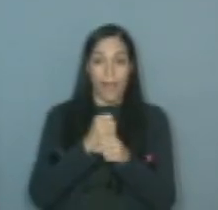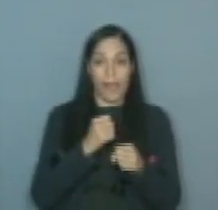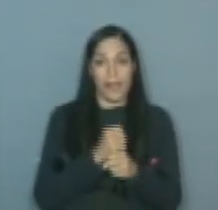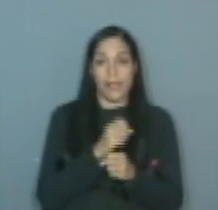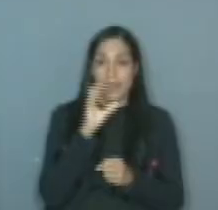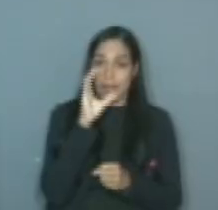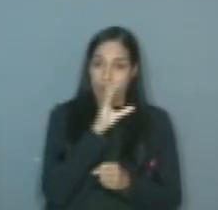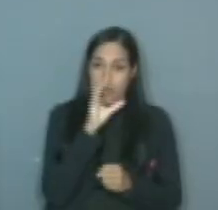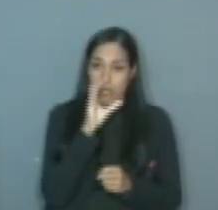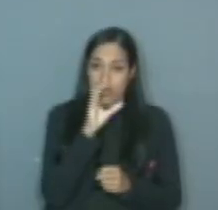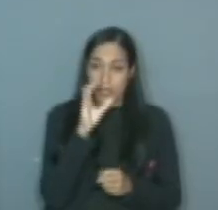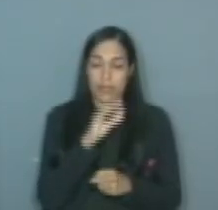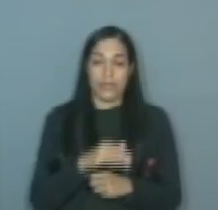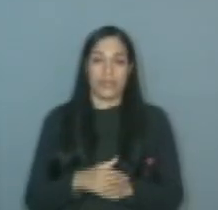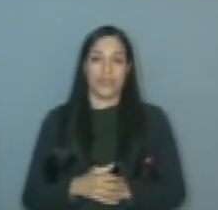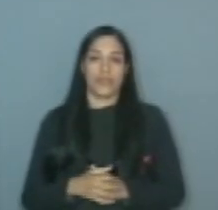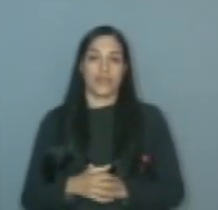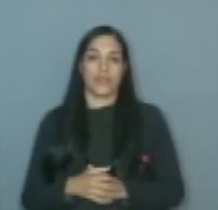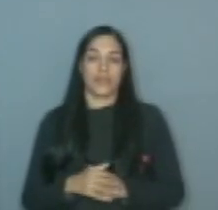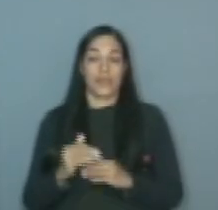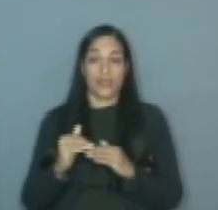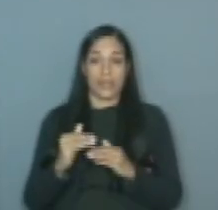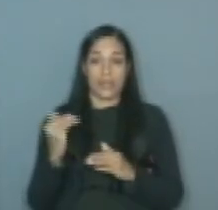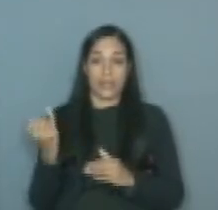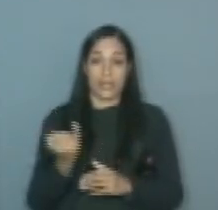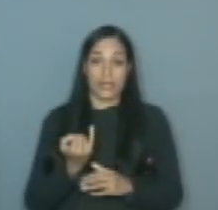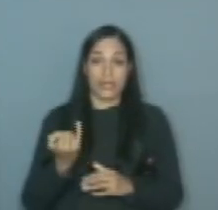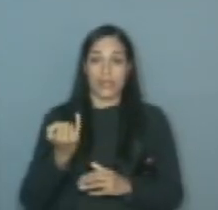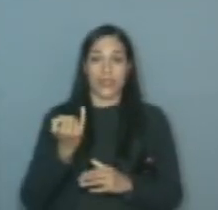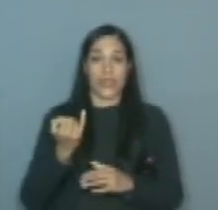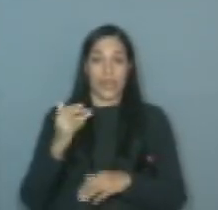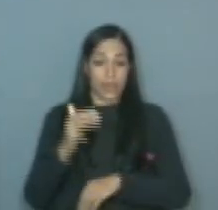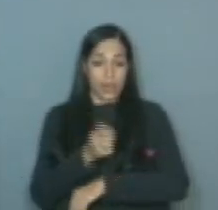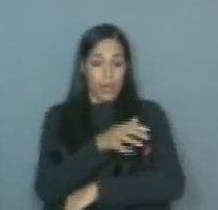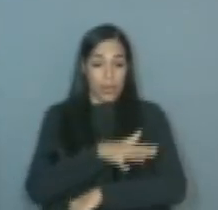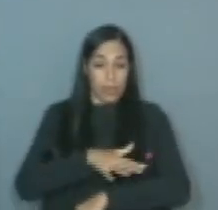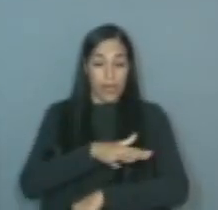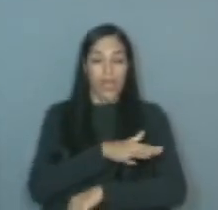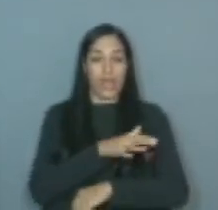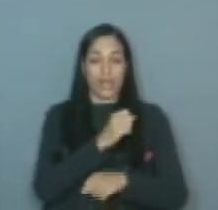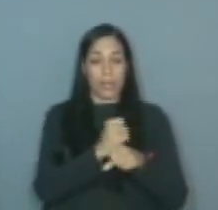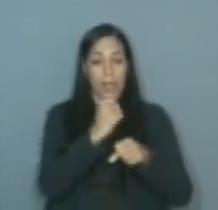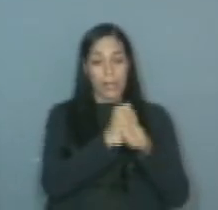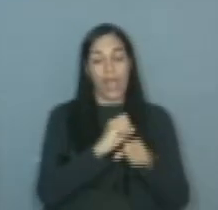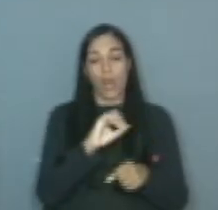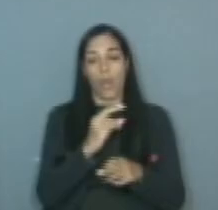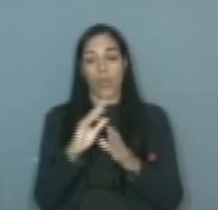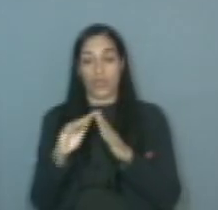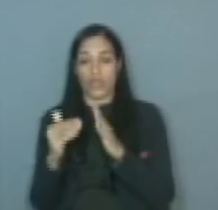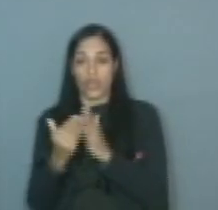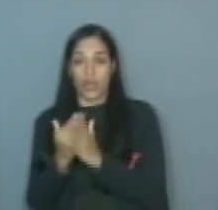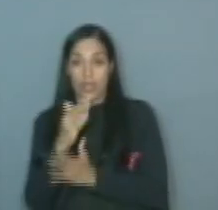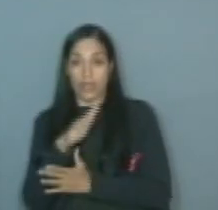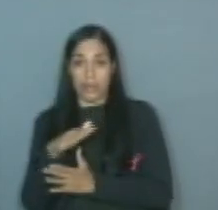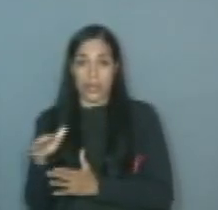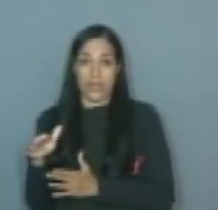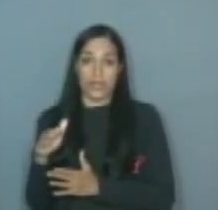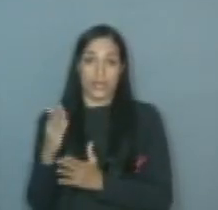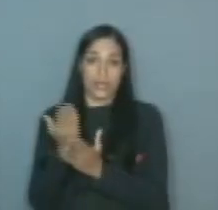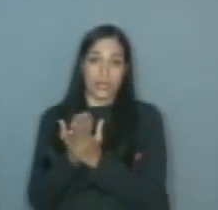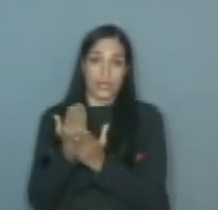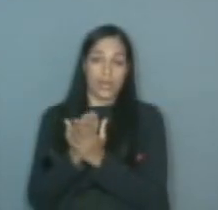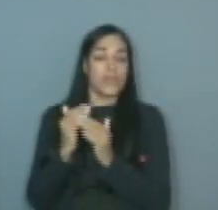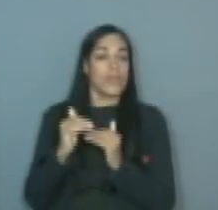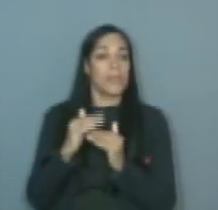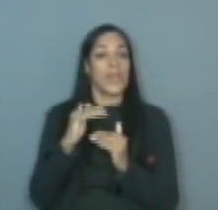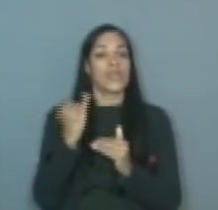rápido. O que é mais importante? Construir um parque ou ajeitar uma escola para a criança estudar? O que é mais